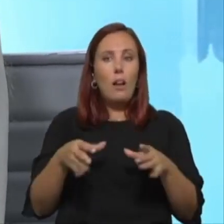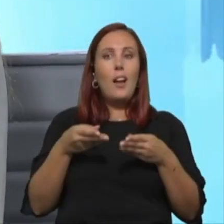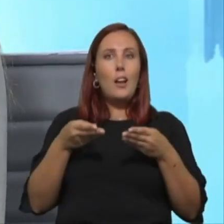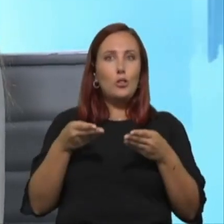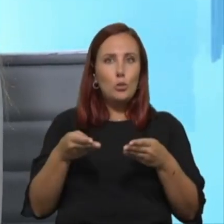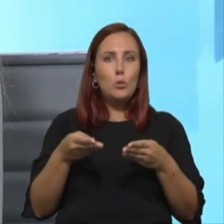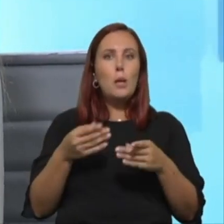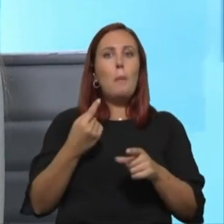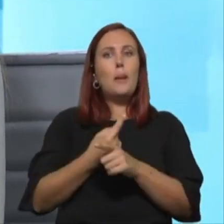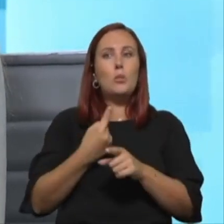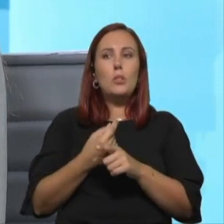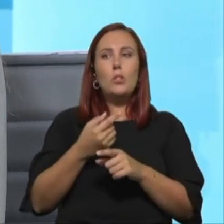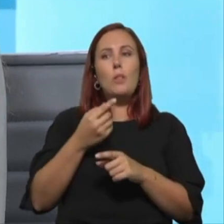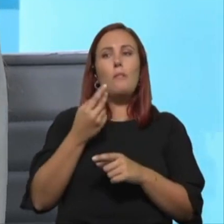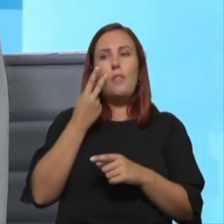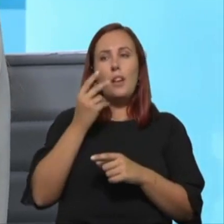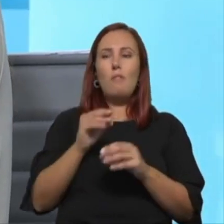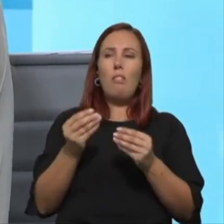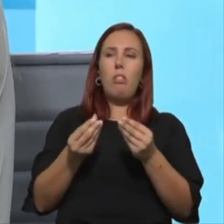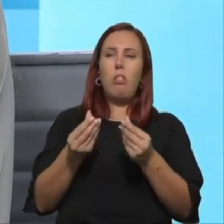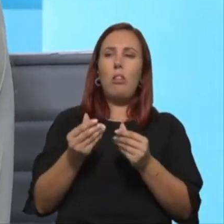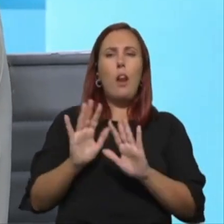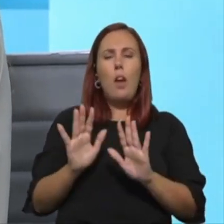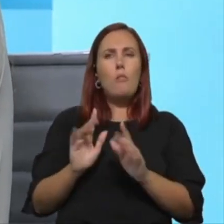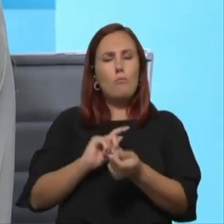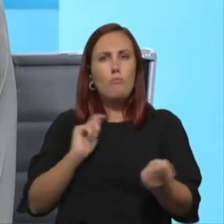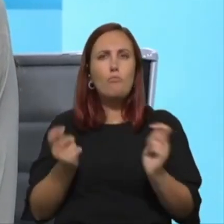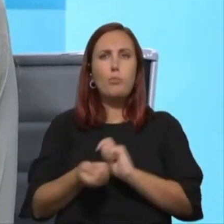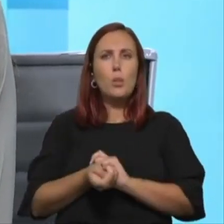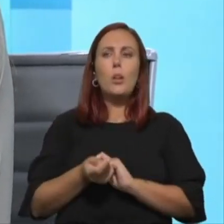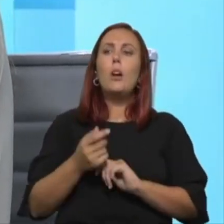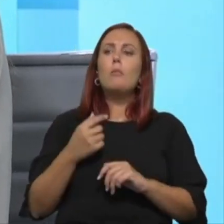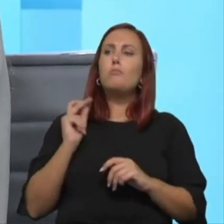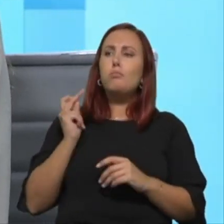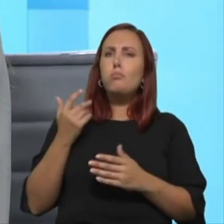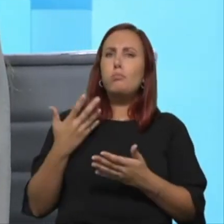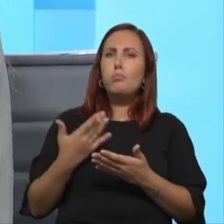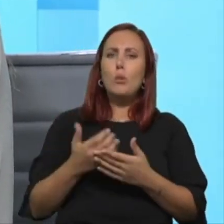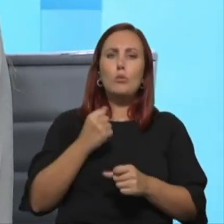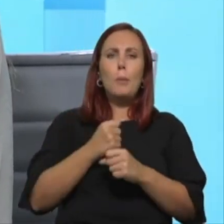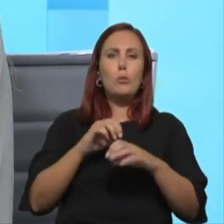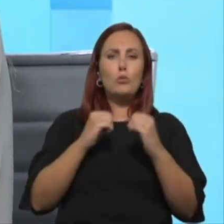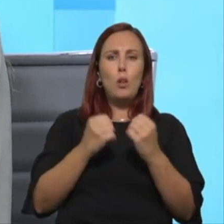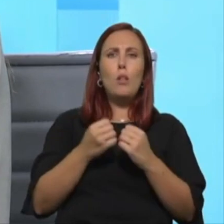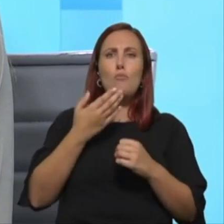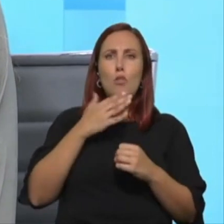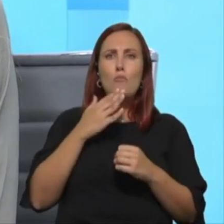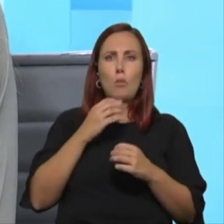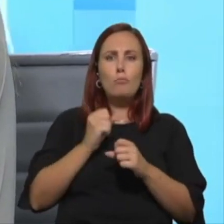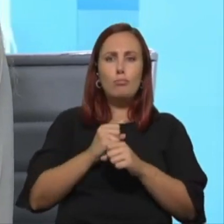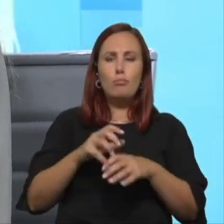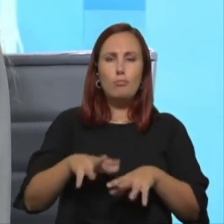combate ao estigma e também, de facto, nos últimos anos tem sido feito um trabalho social de